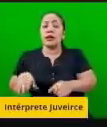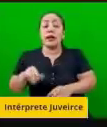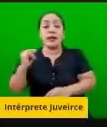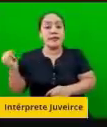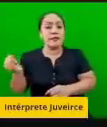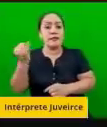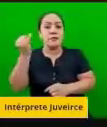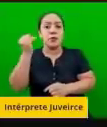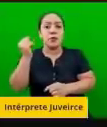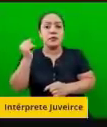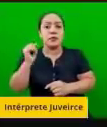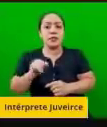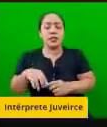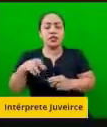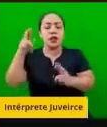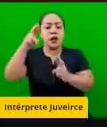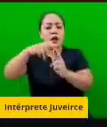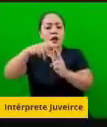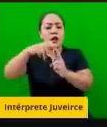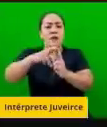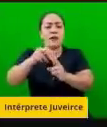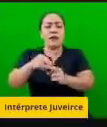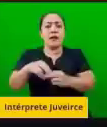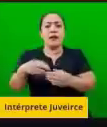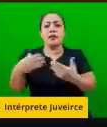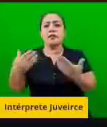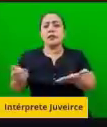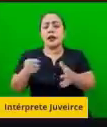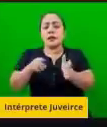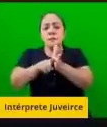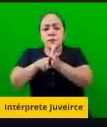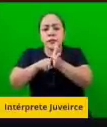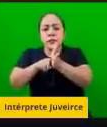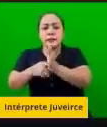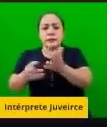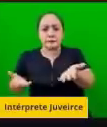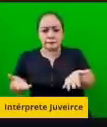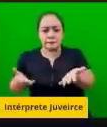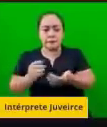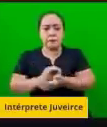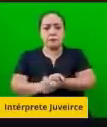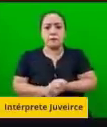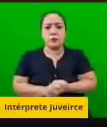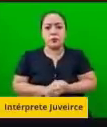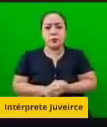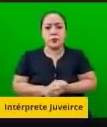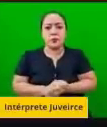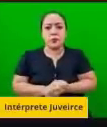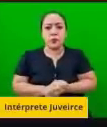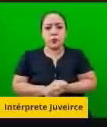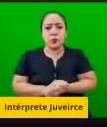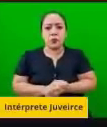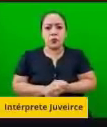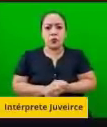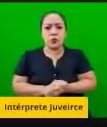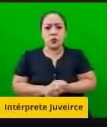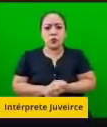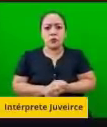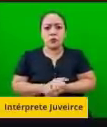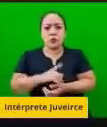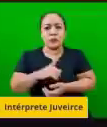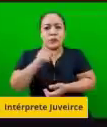obra. O Modesto Brocos, ele é um pintor espanhol, radicado